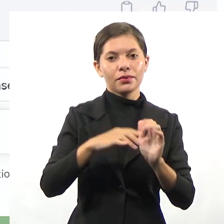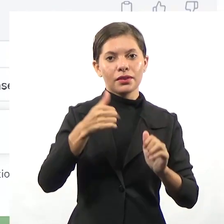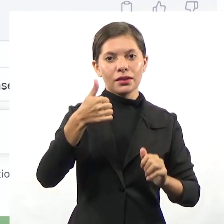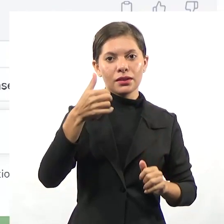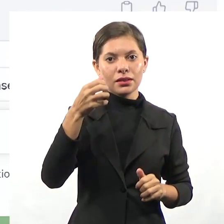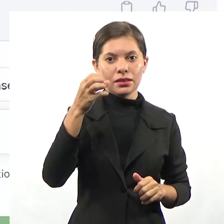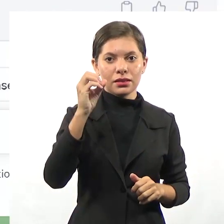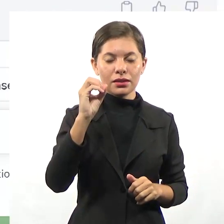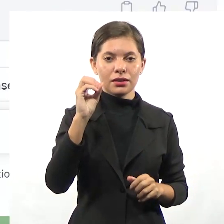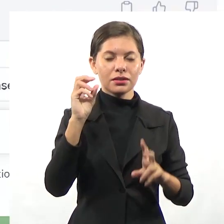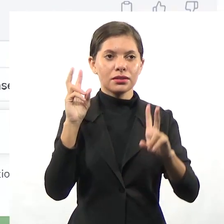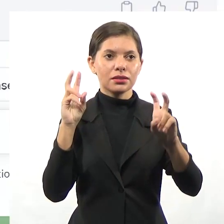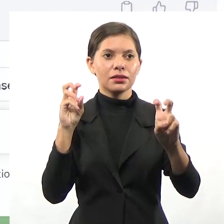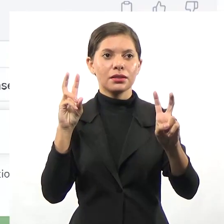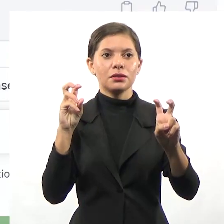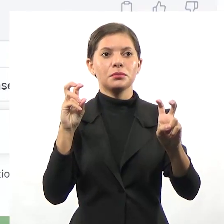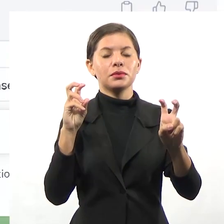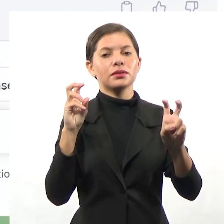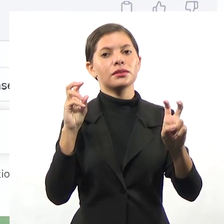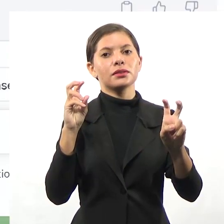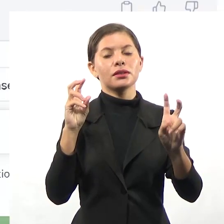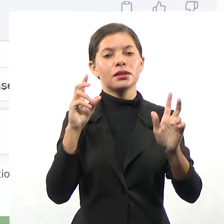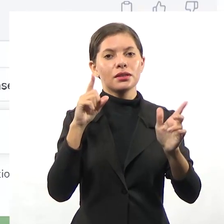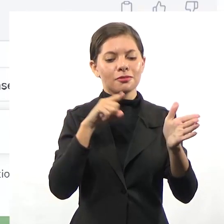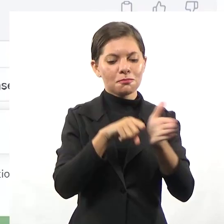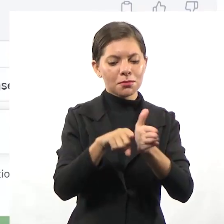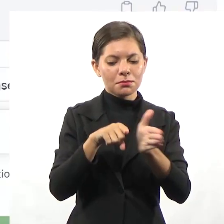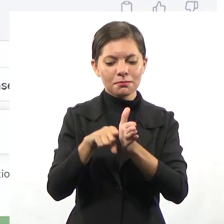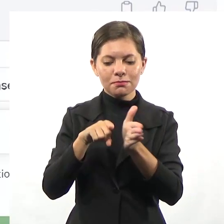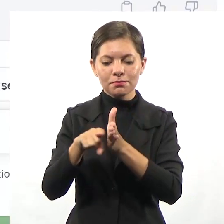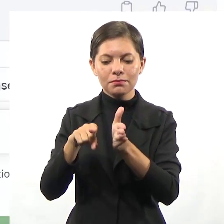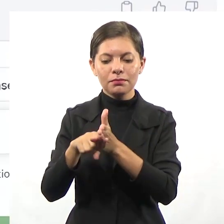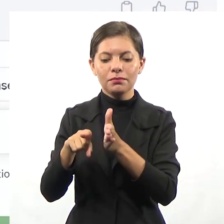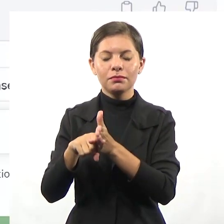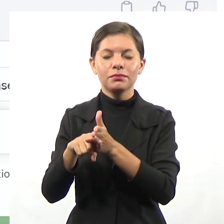10 temas de pesquisa